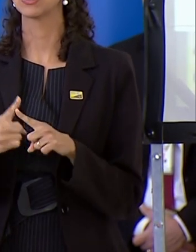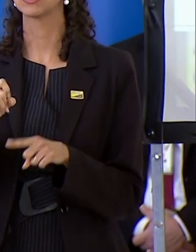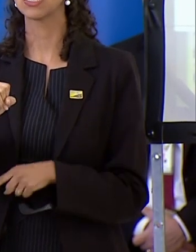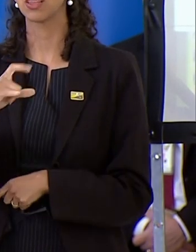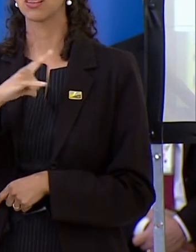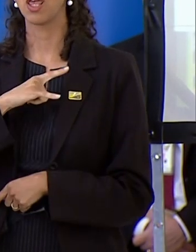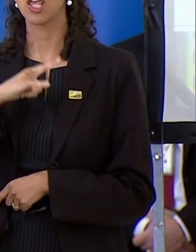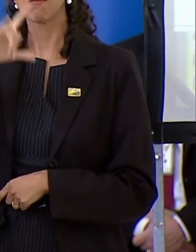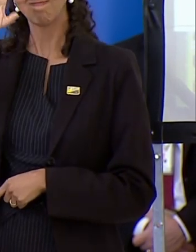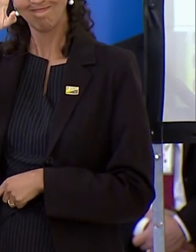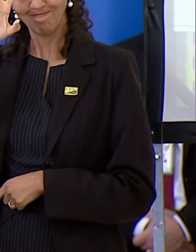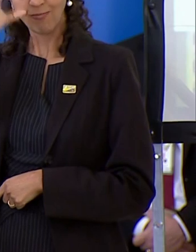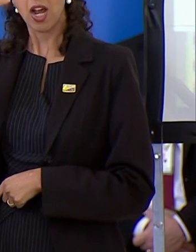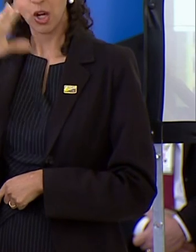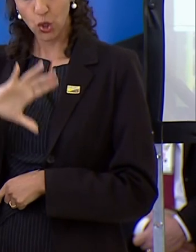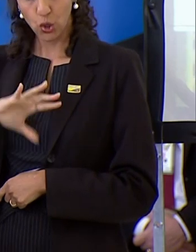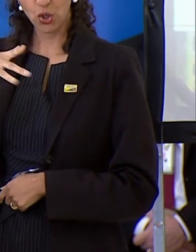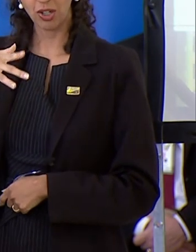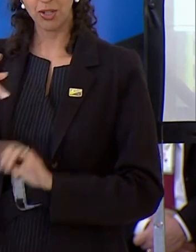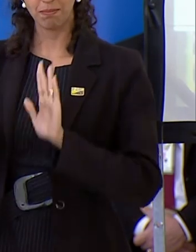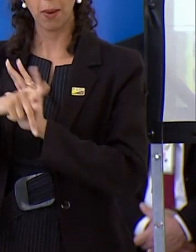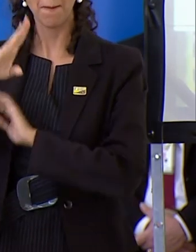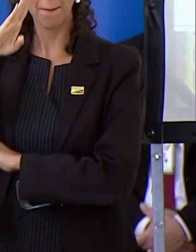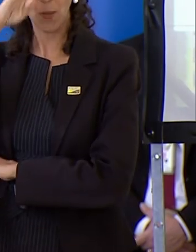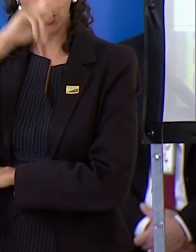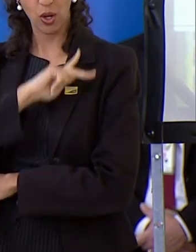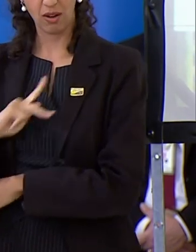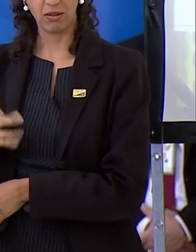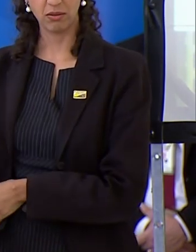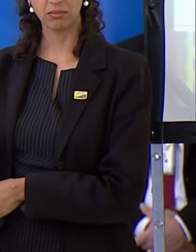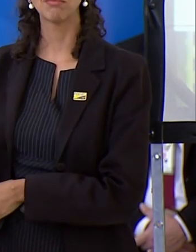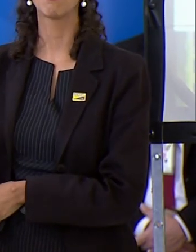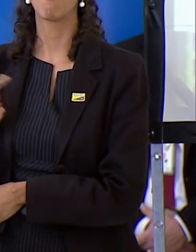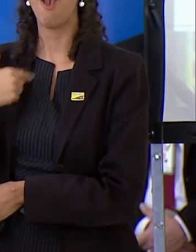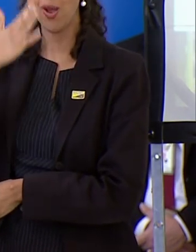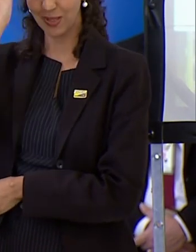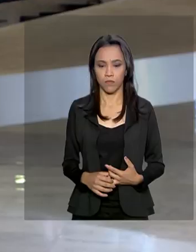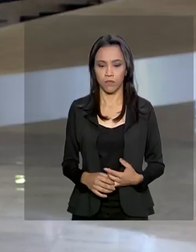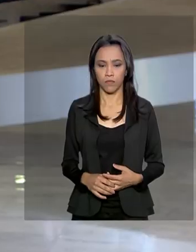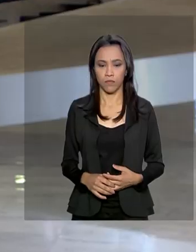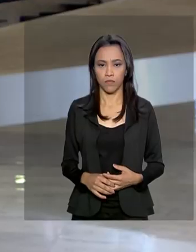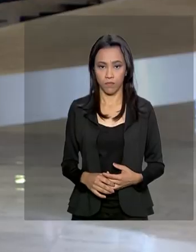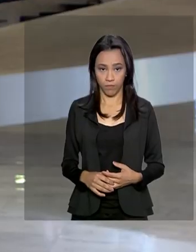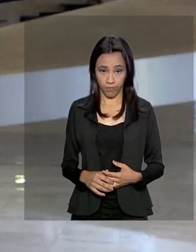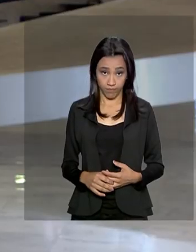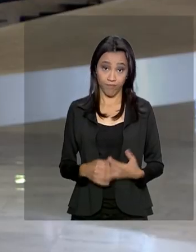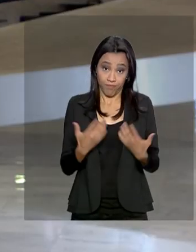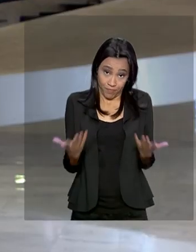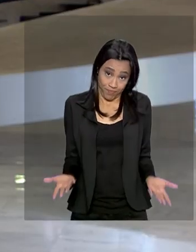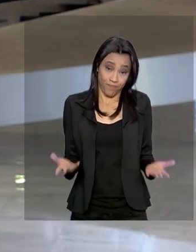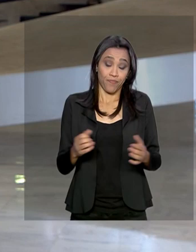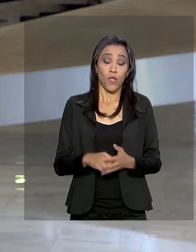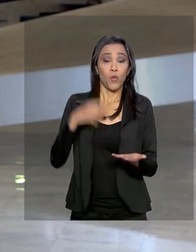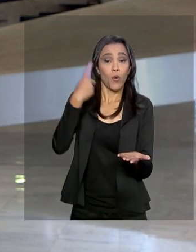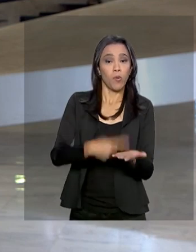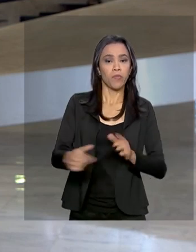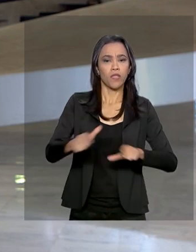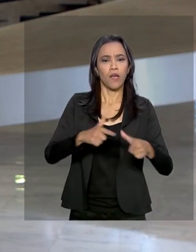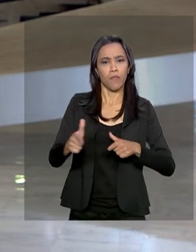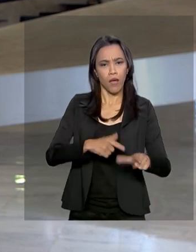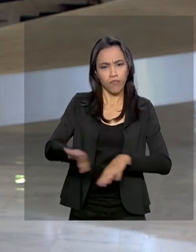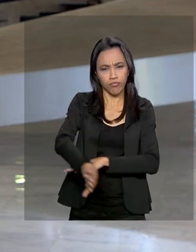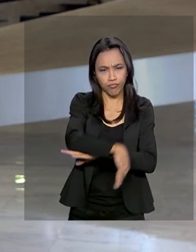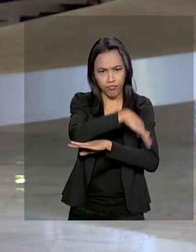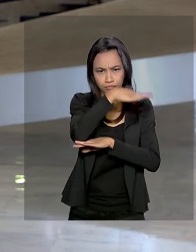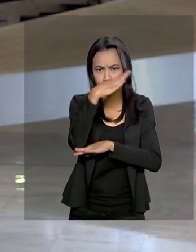e a coragem do presidente Bolsonaro, tenho certeza que nós vamos chegar lá. Bom, e a agenda do presidente Bolsonaro continua